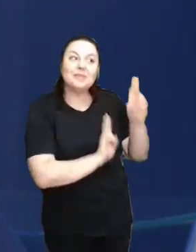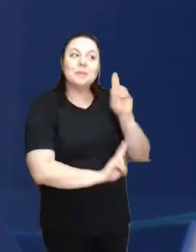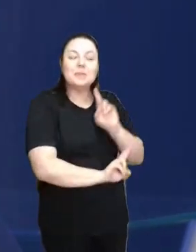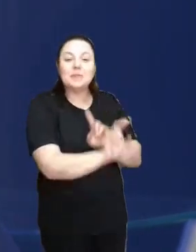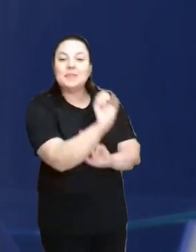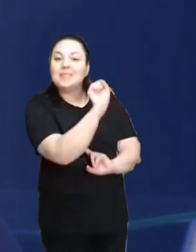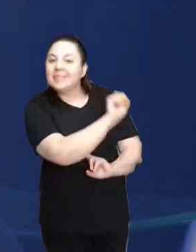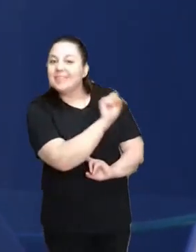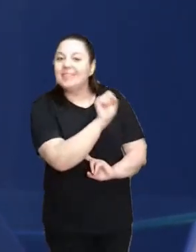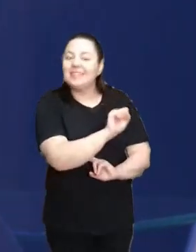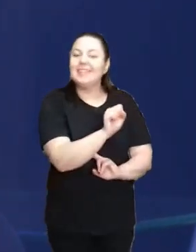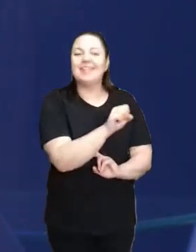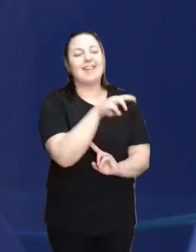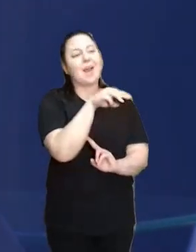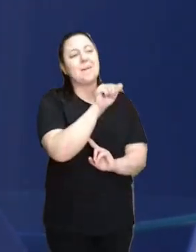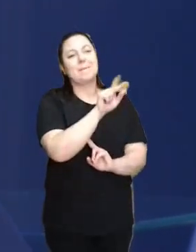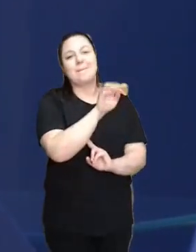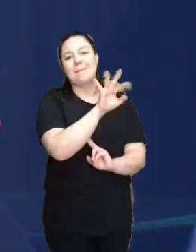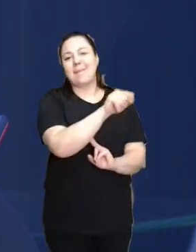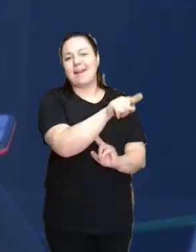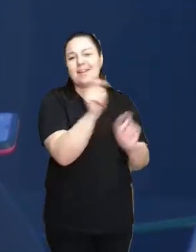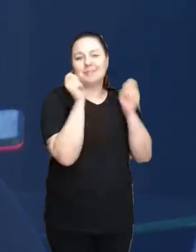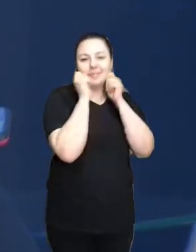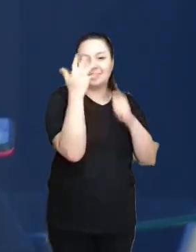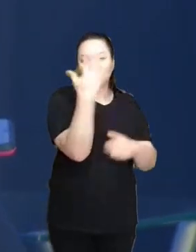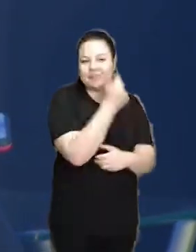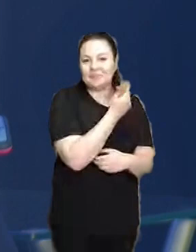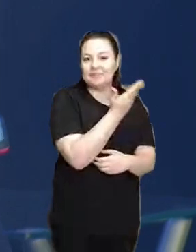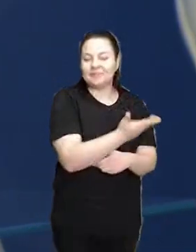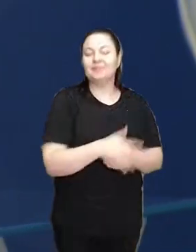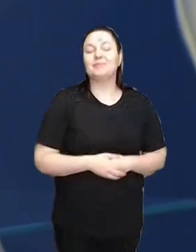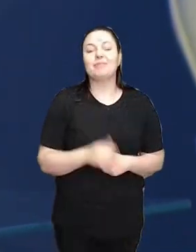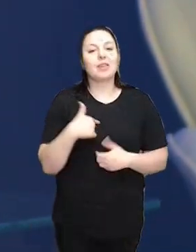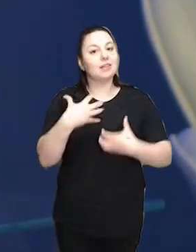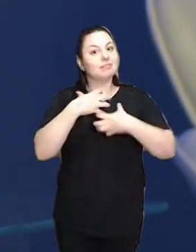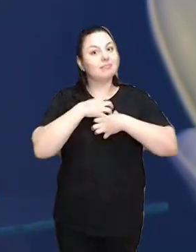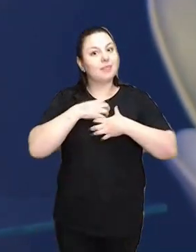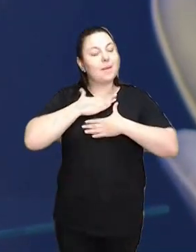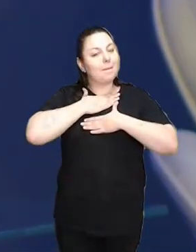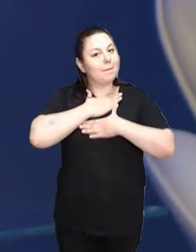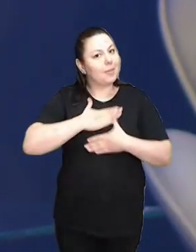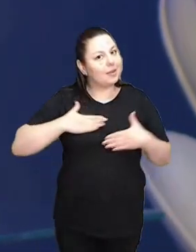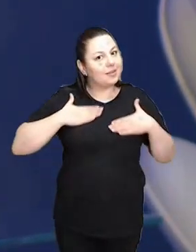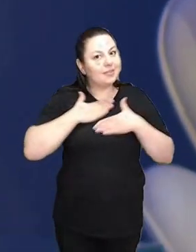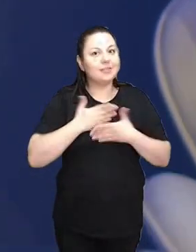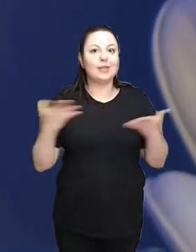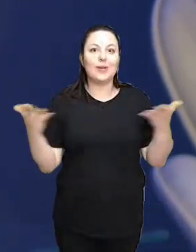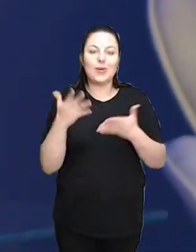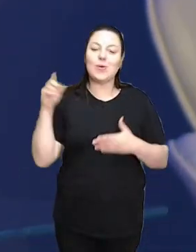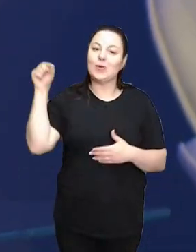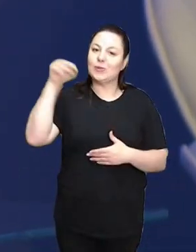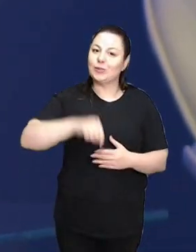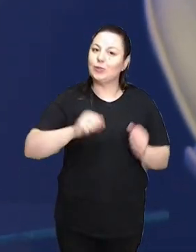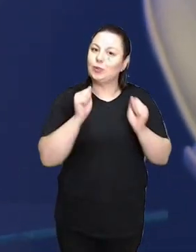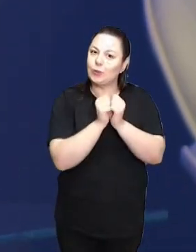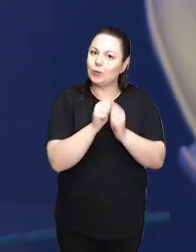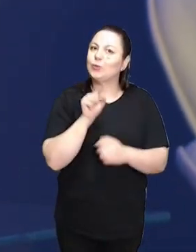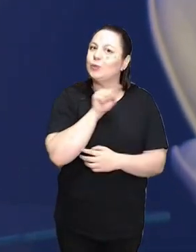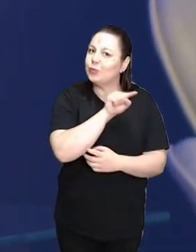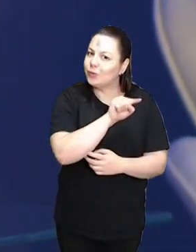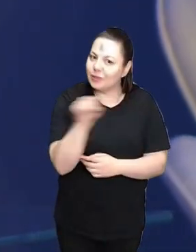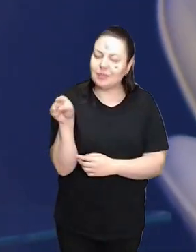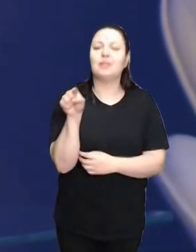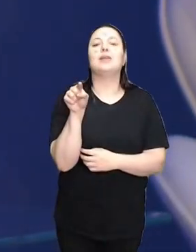Amada, linda. É um prazer estar aqui com vocês, pessoas que a gente é muito fã, né, nos